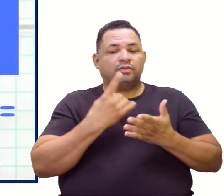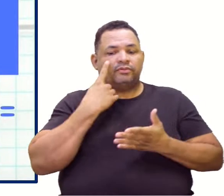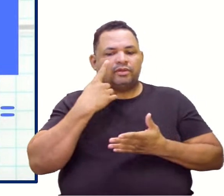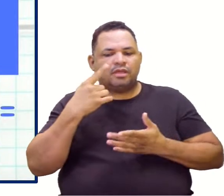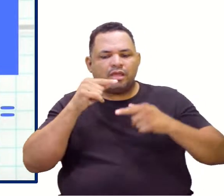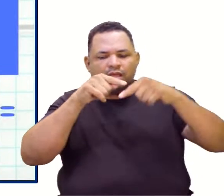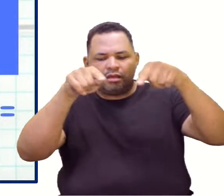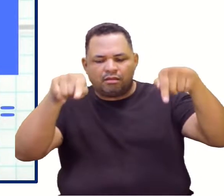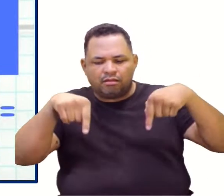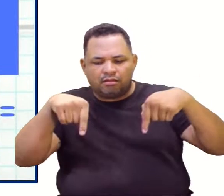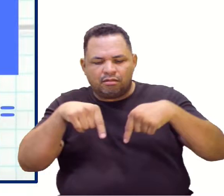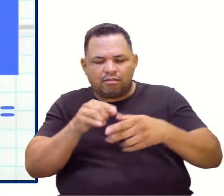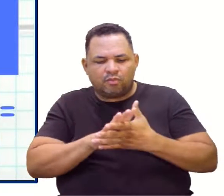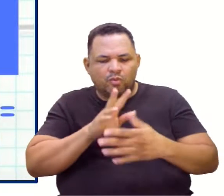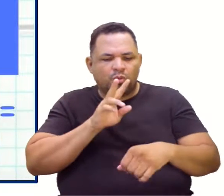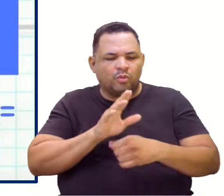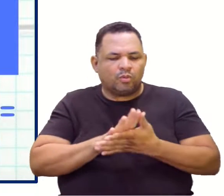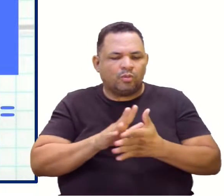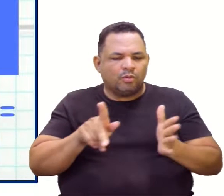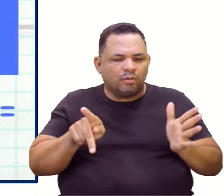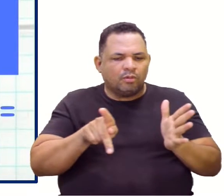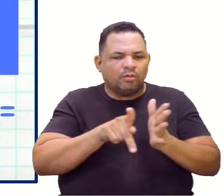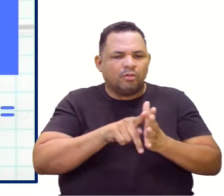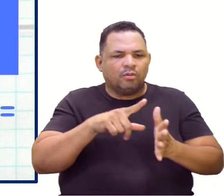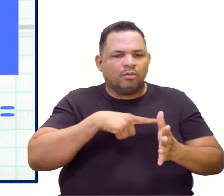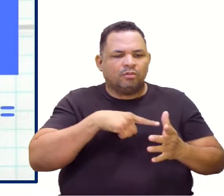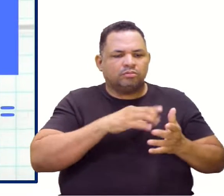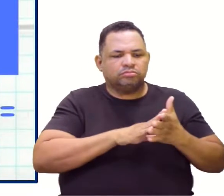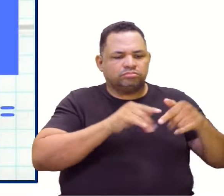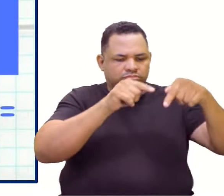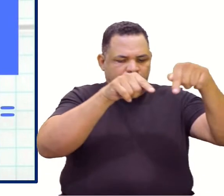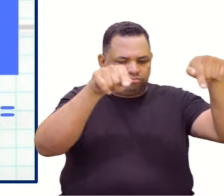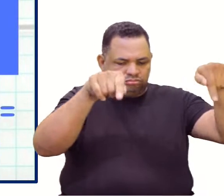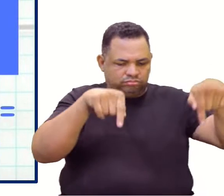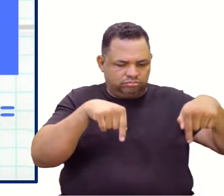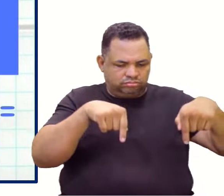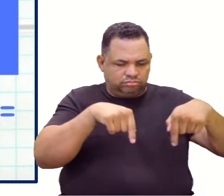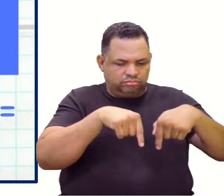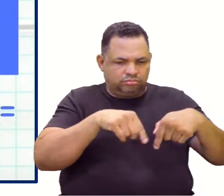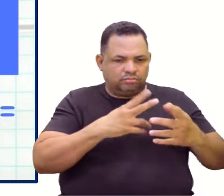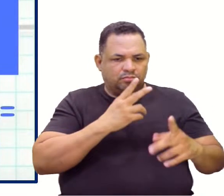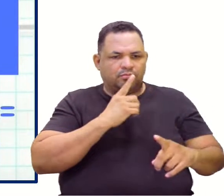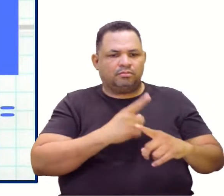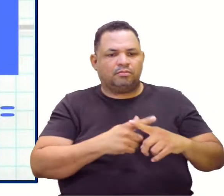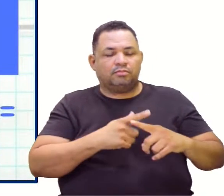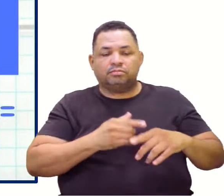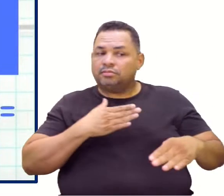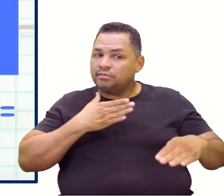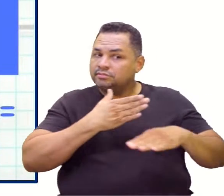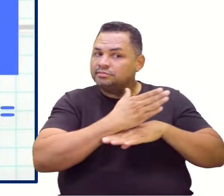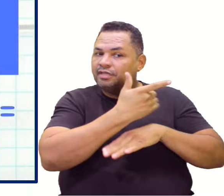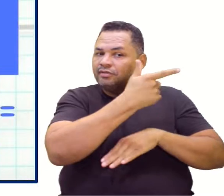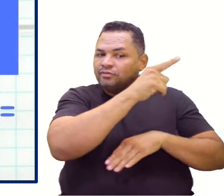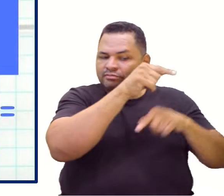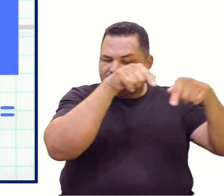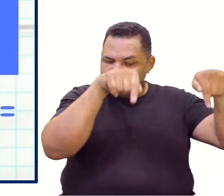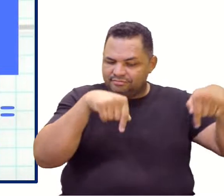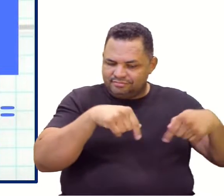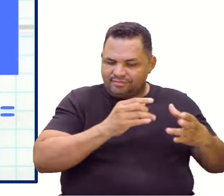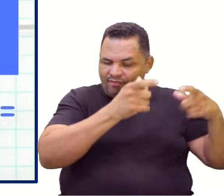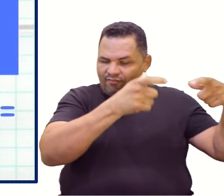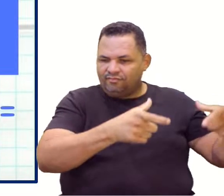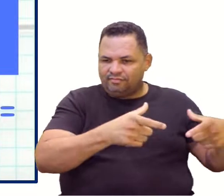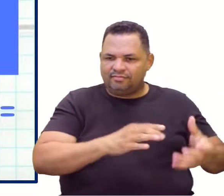sua propriedade, né? O mesmo tamanho que tem de um lado tem que ter do outro, porque então você invadiu a área de alguém ou alguém invadiu sua